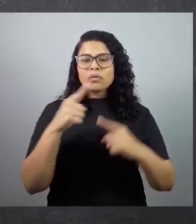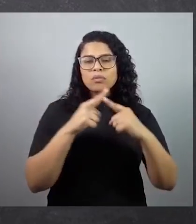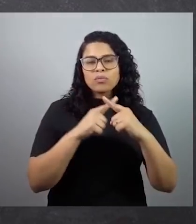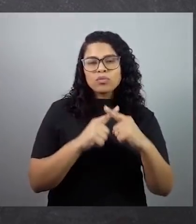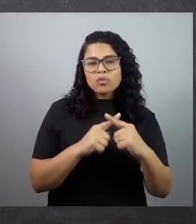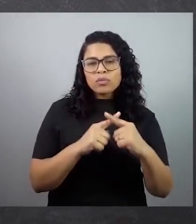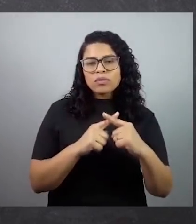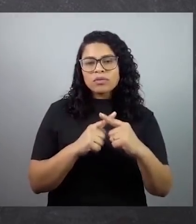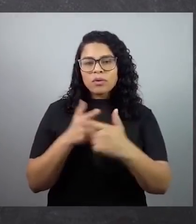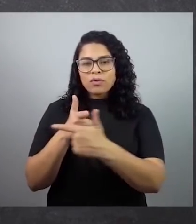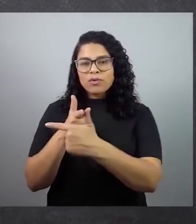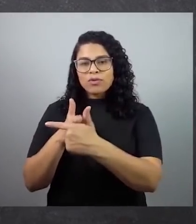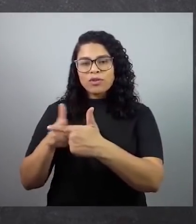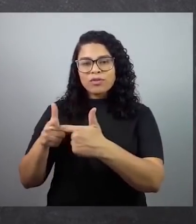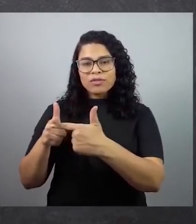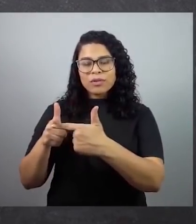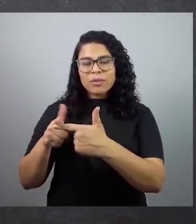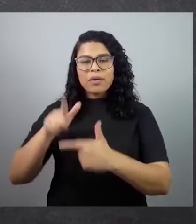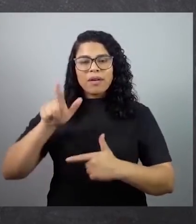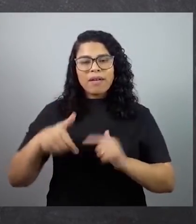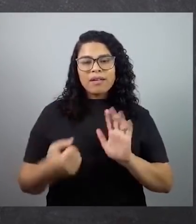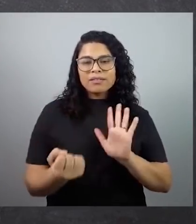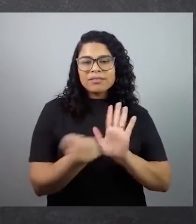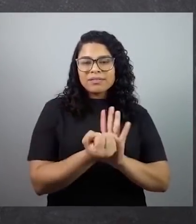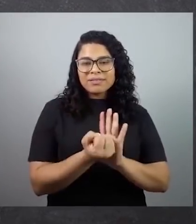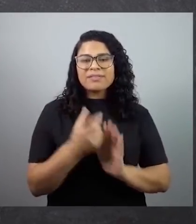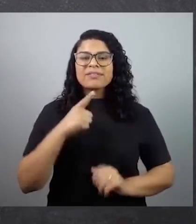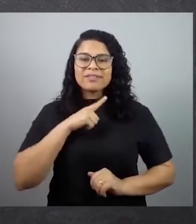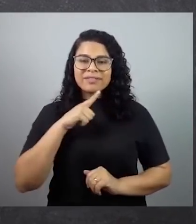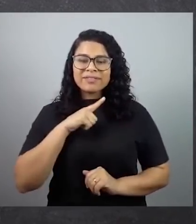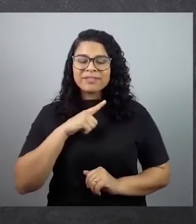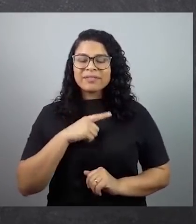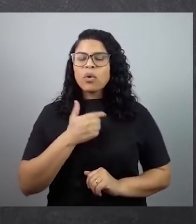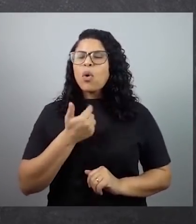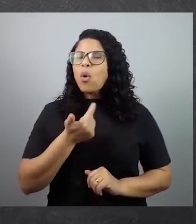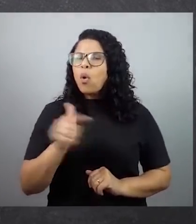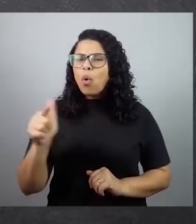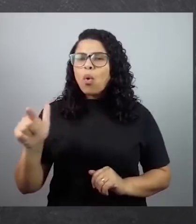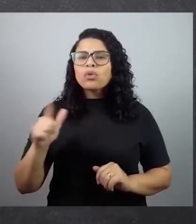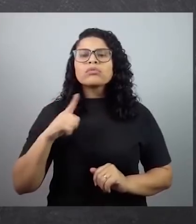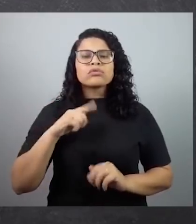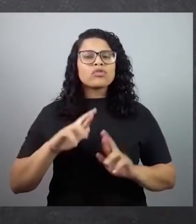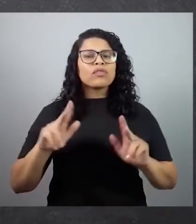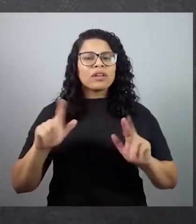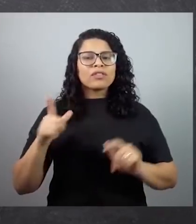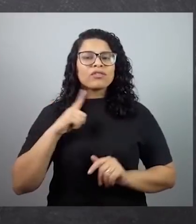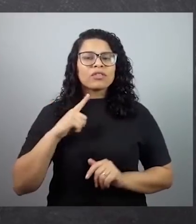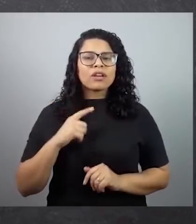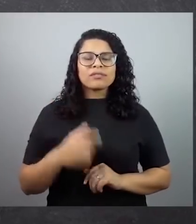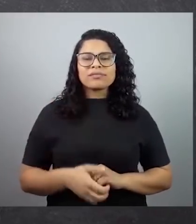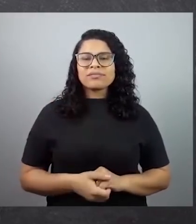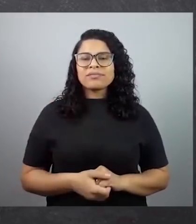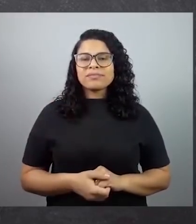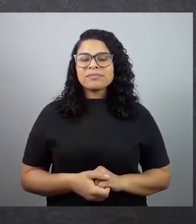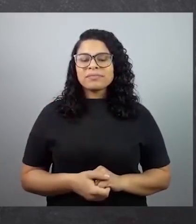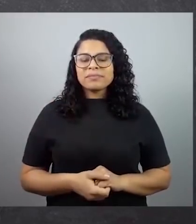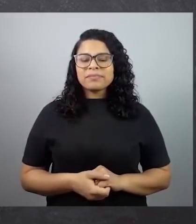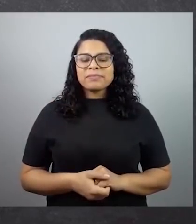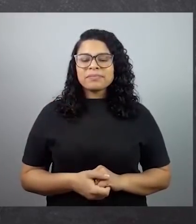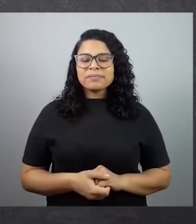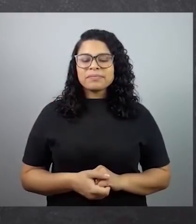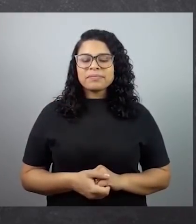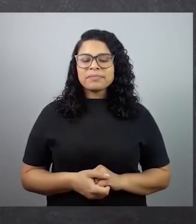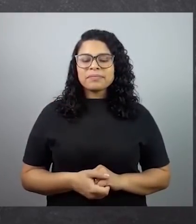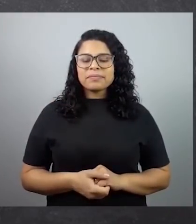da multiplicação, da divisão. Temos outro símbolo também da